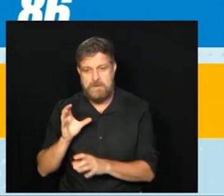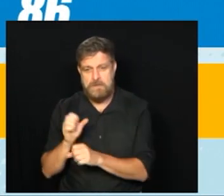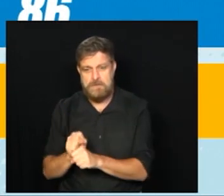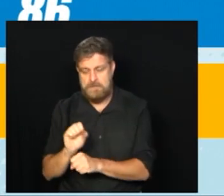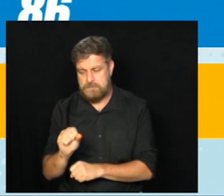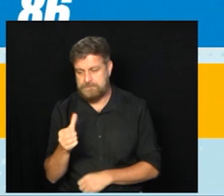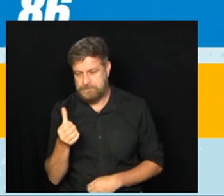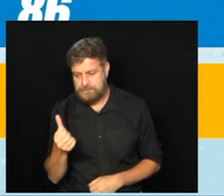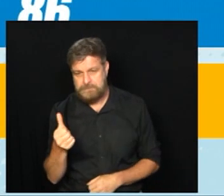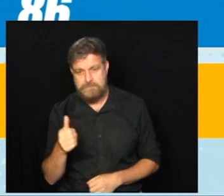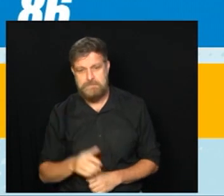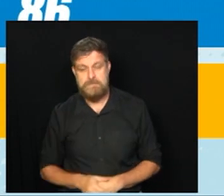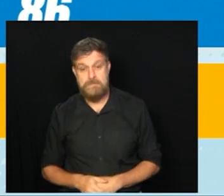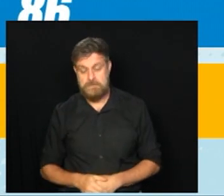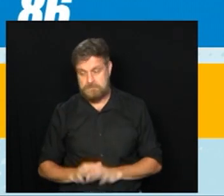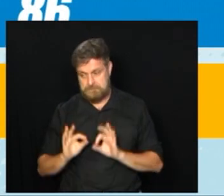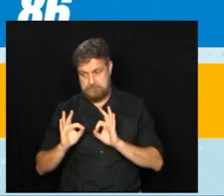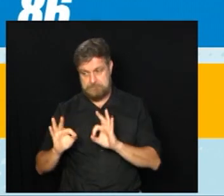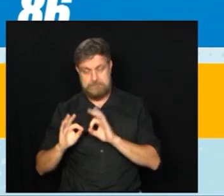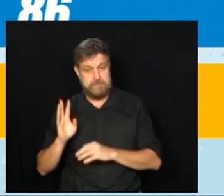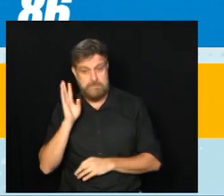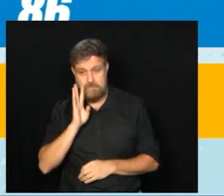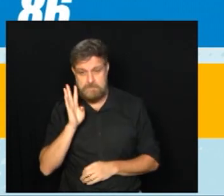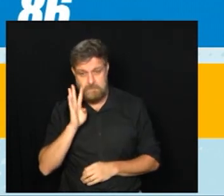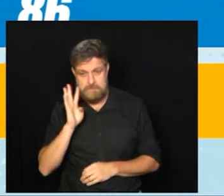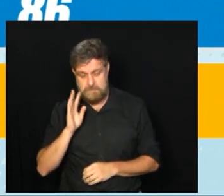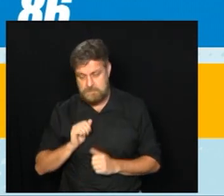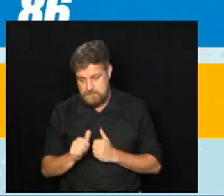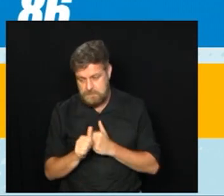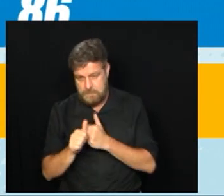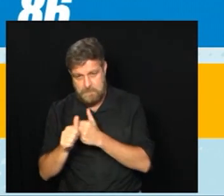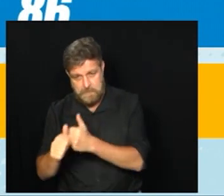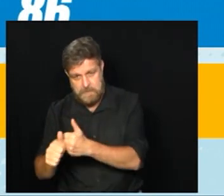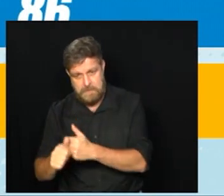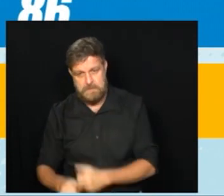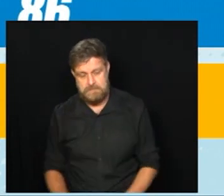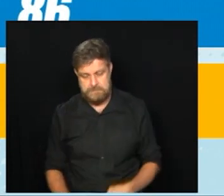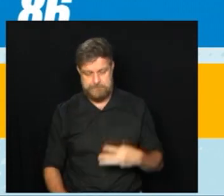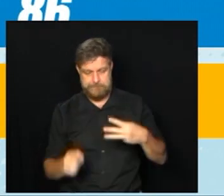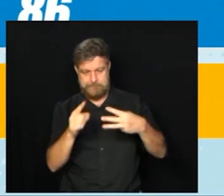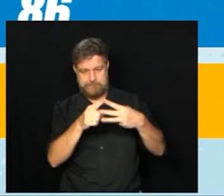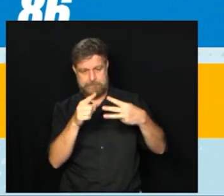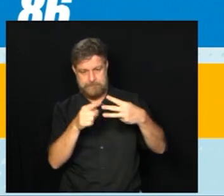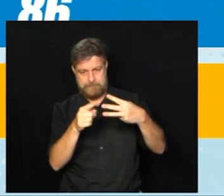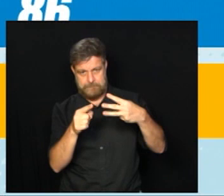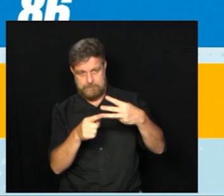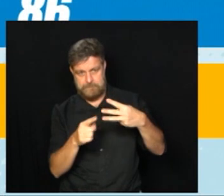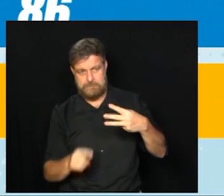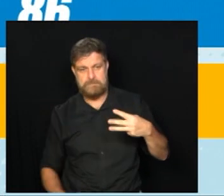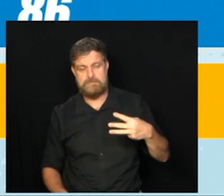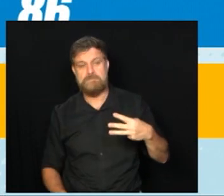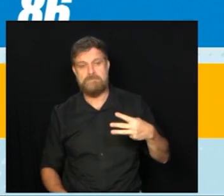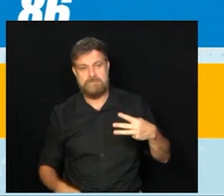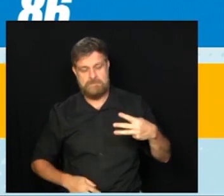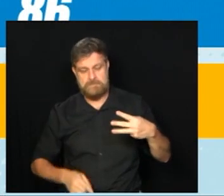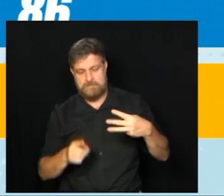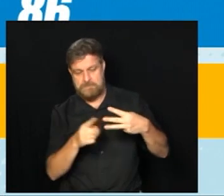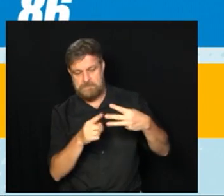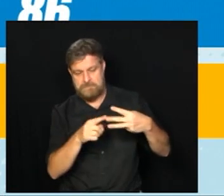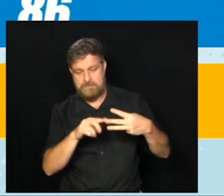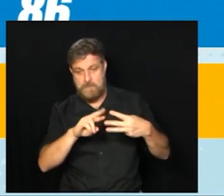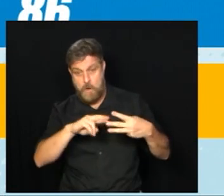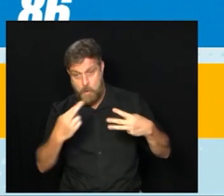totalizando 86. Está muito bacana de acompanhar este top 3 aqui entre o Comitê Olímpico Russo e a